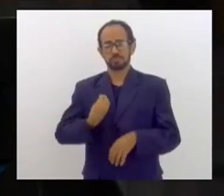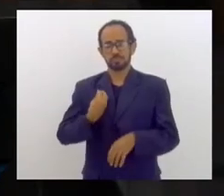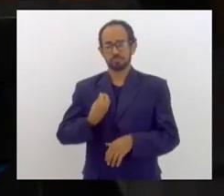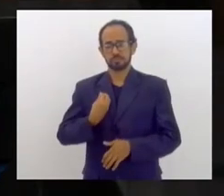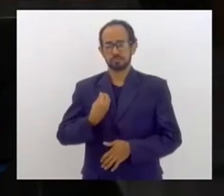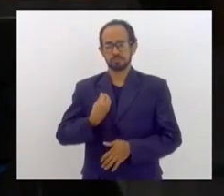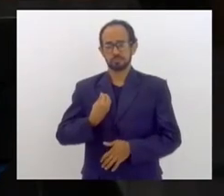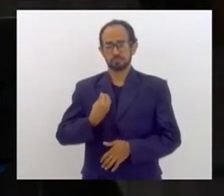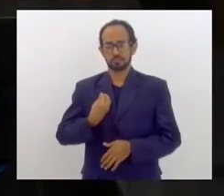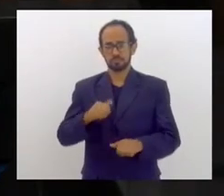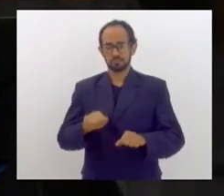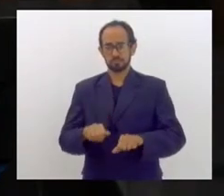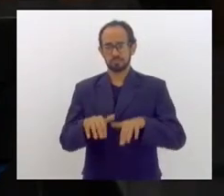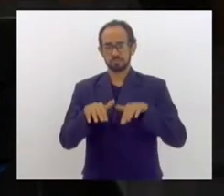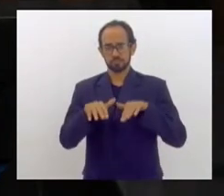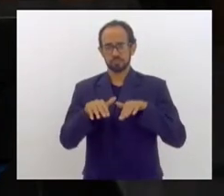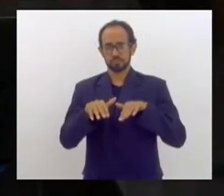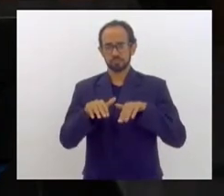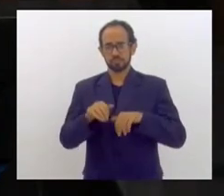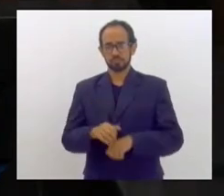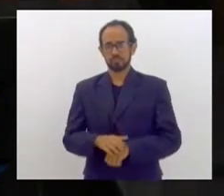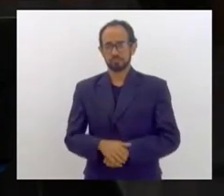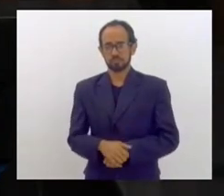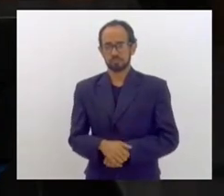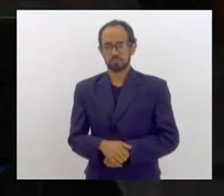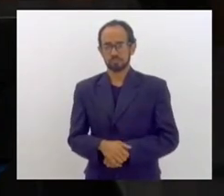presentes em plenário,